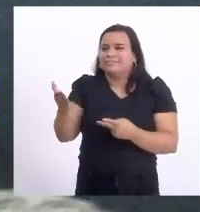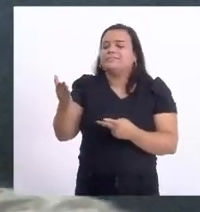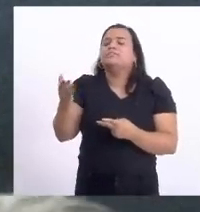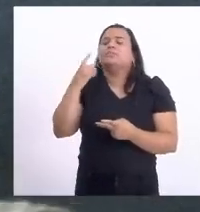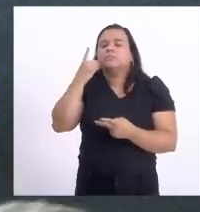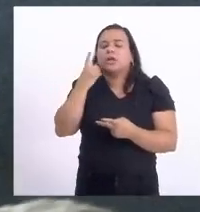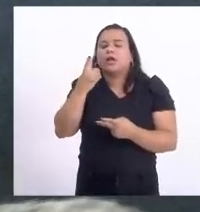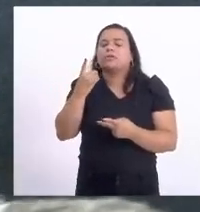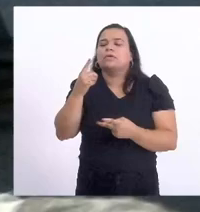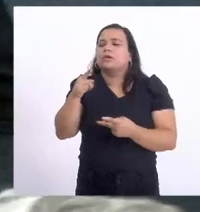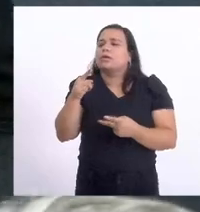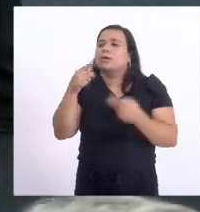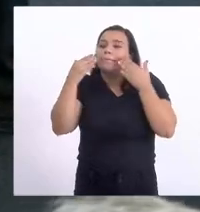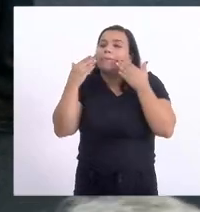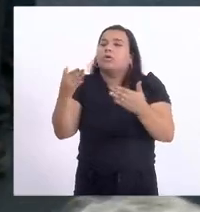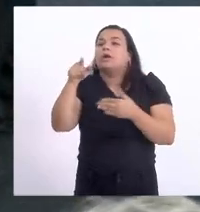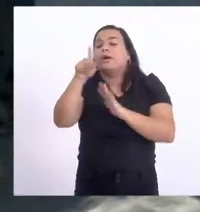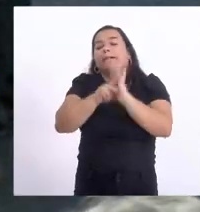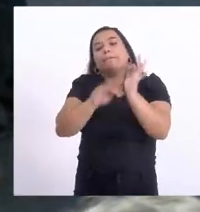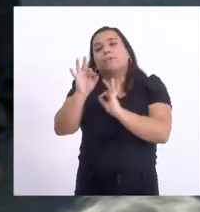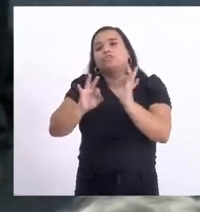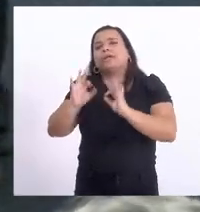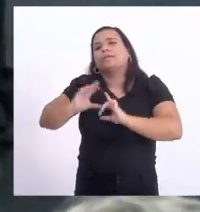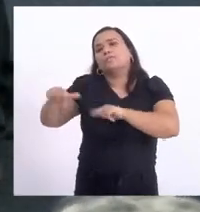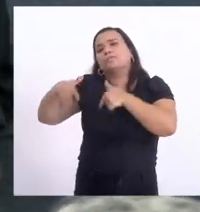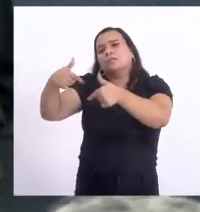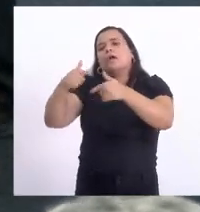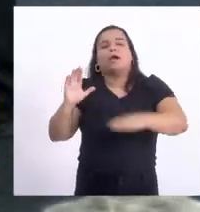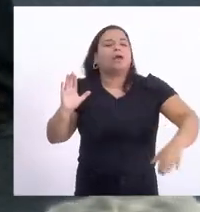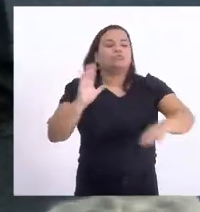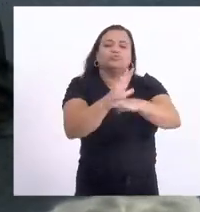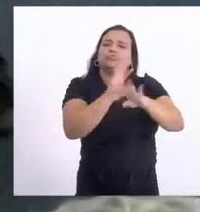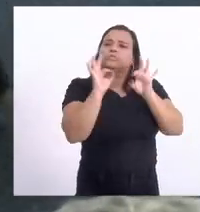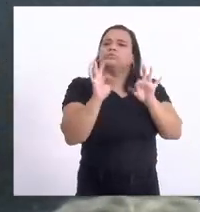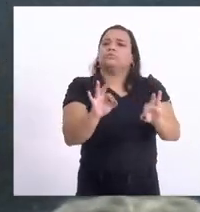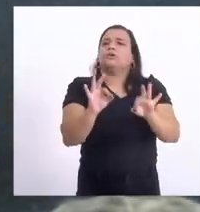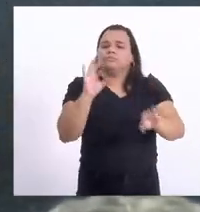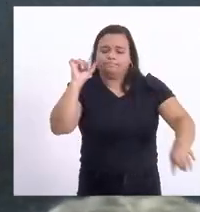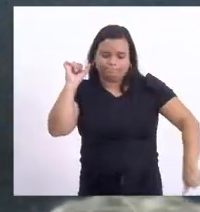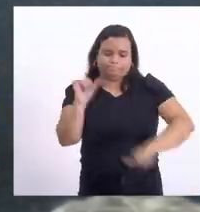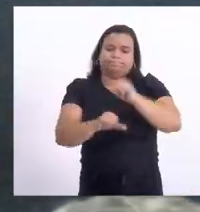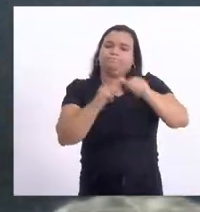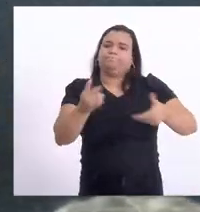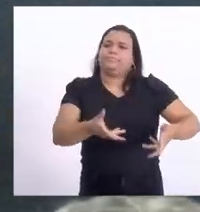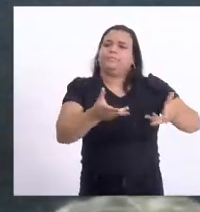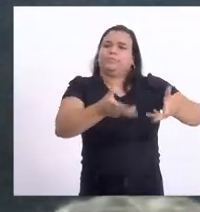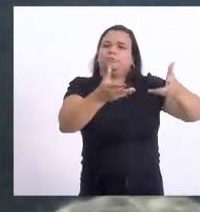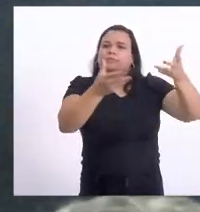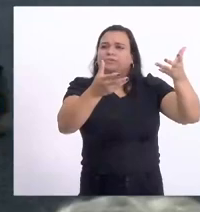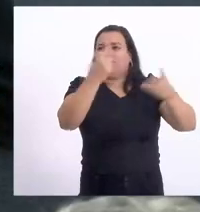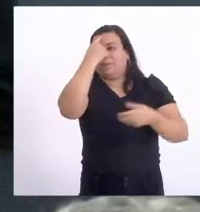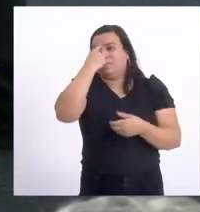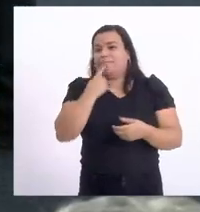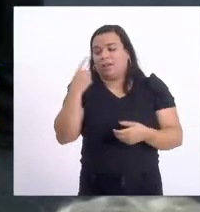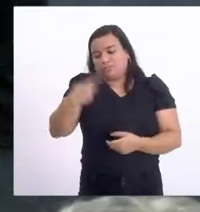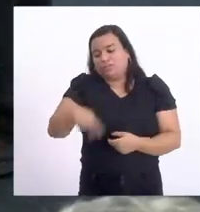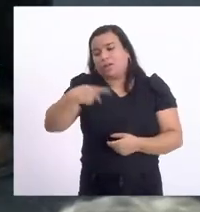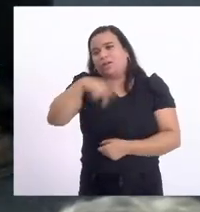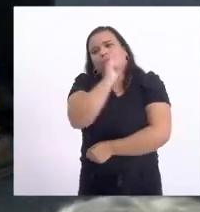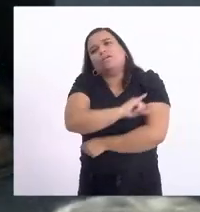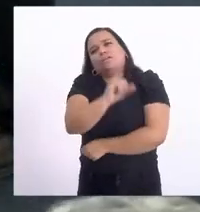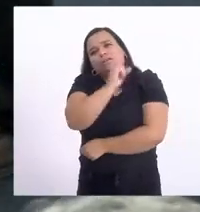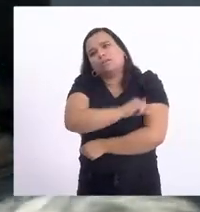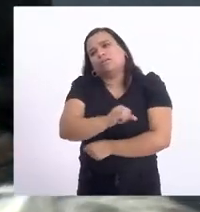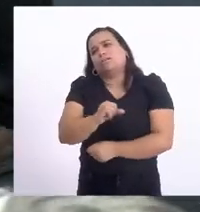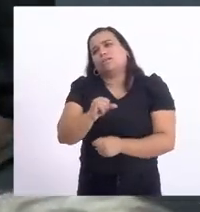que esse projeto, entre outras iniciativas, contribui para restaurar a imagem do Rio de Janeiro, André,